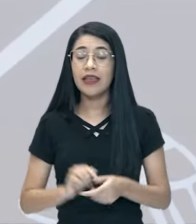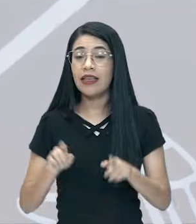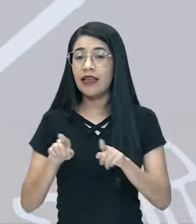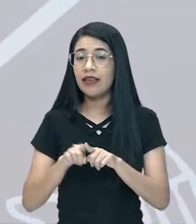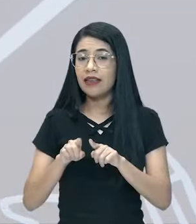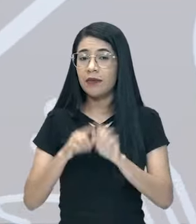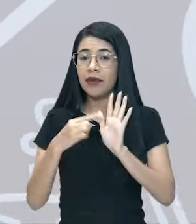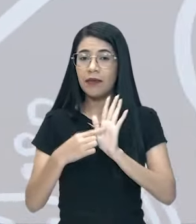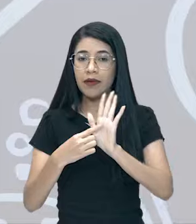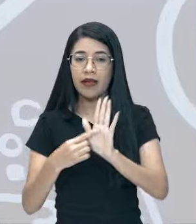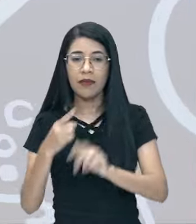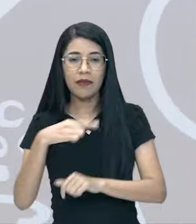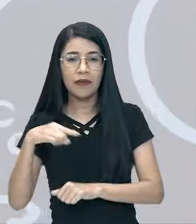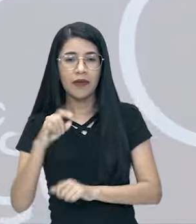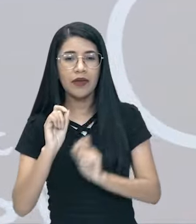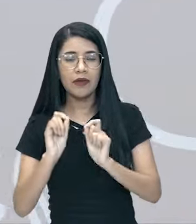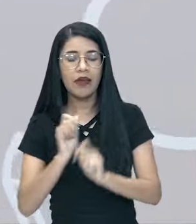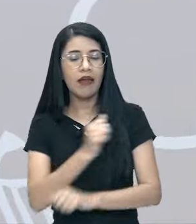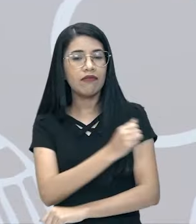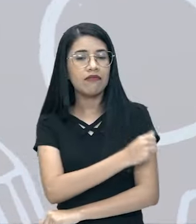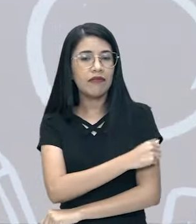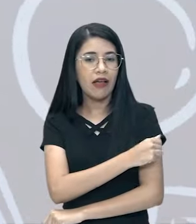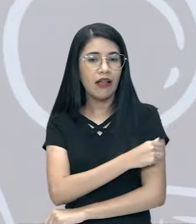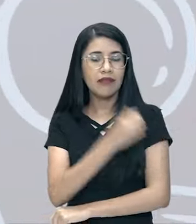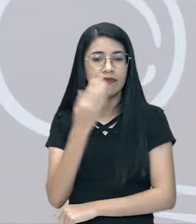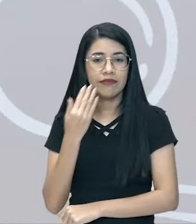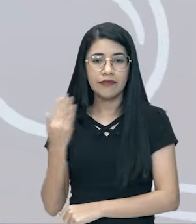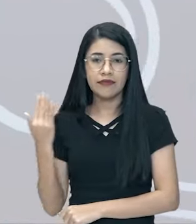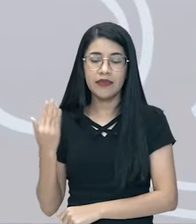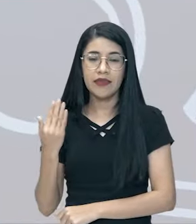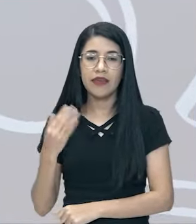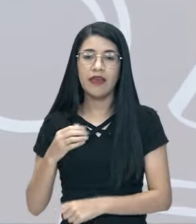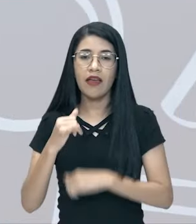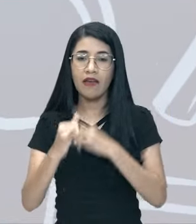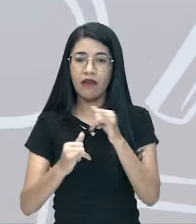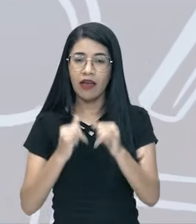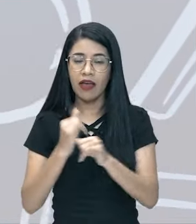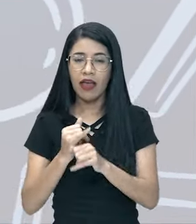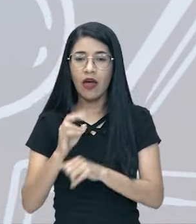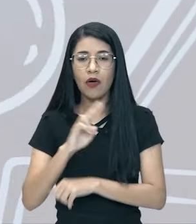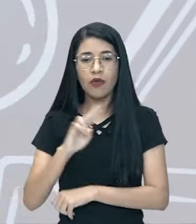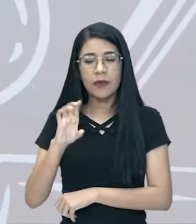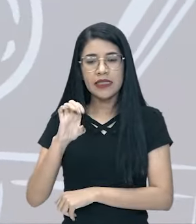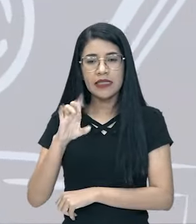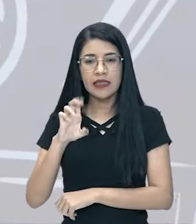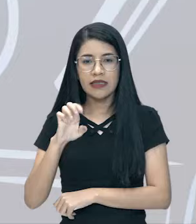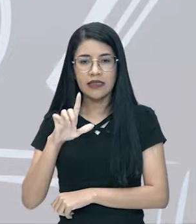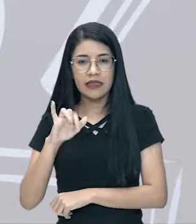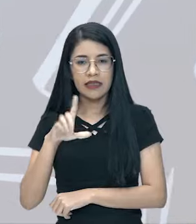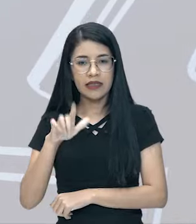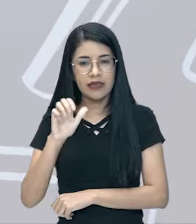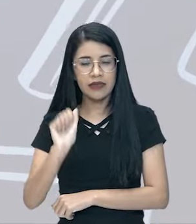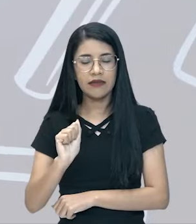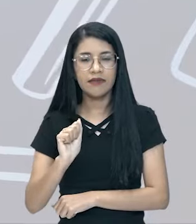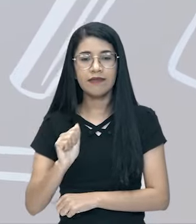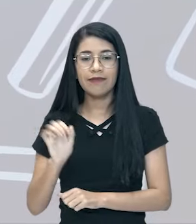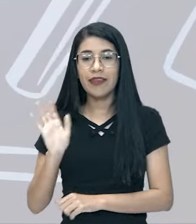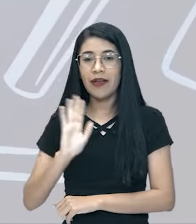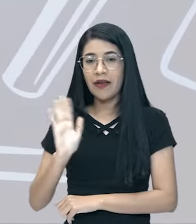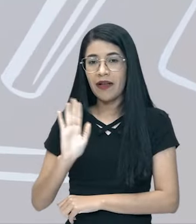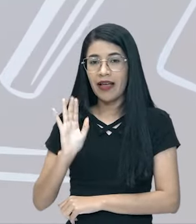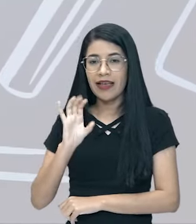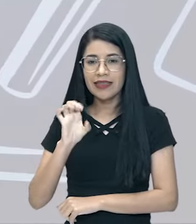também a nossa estudante virtual, chamada de Cecília. Olá, Cecília!